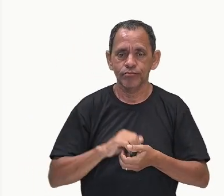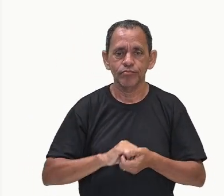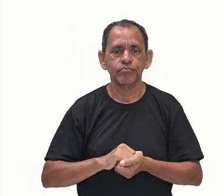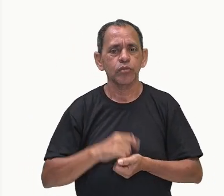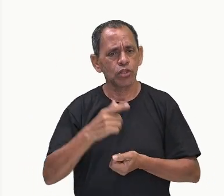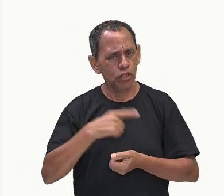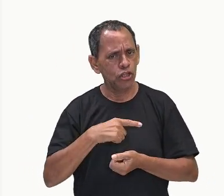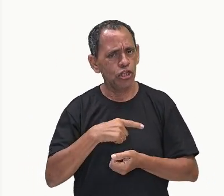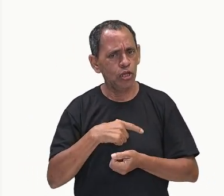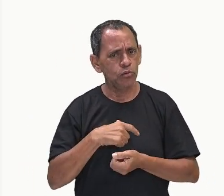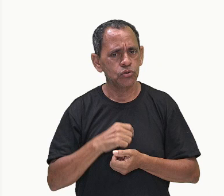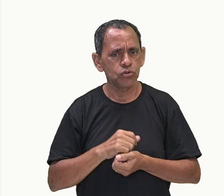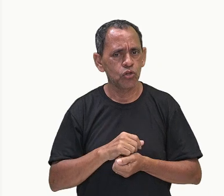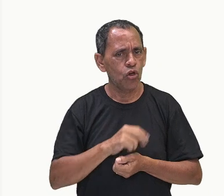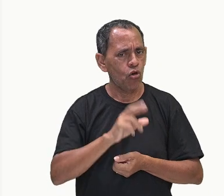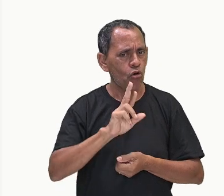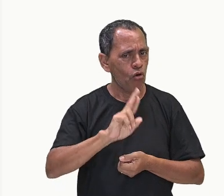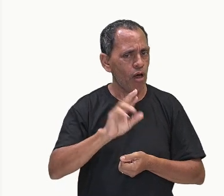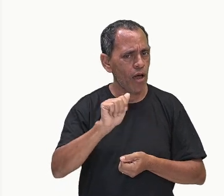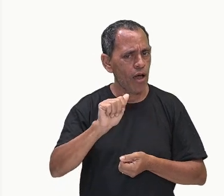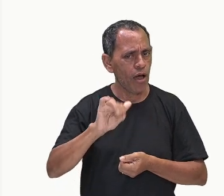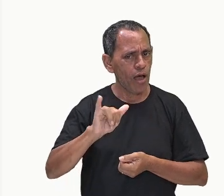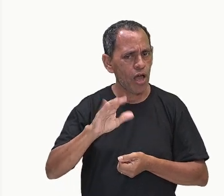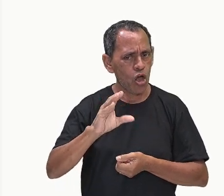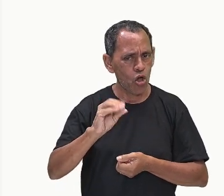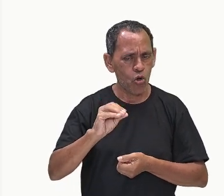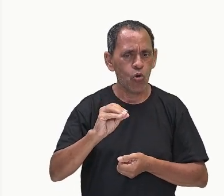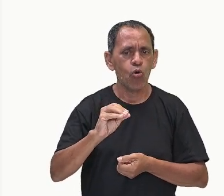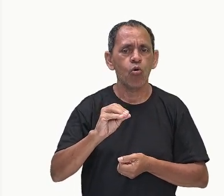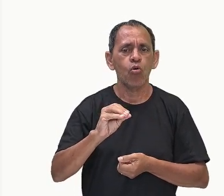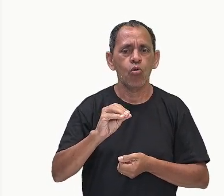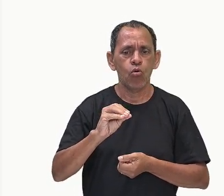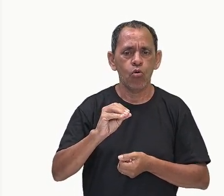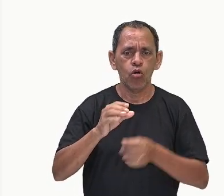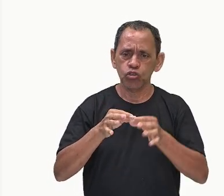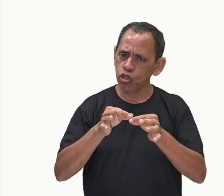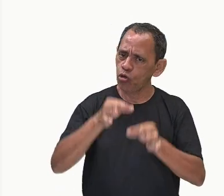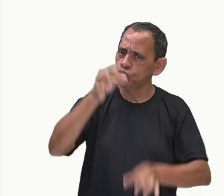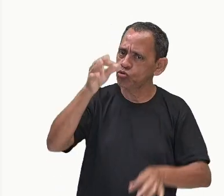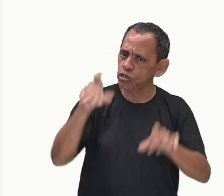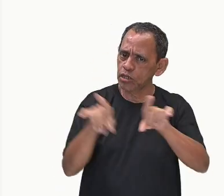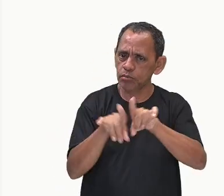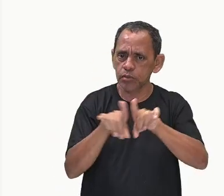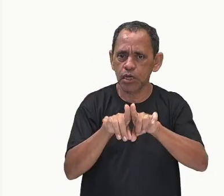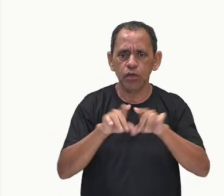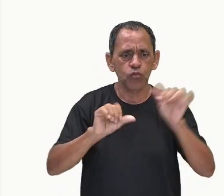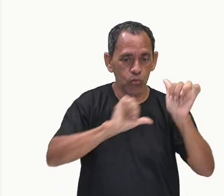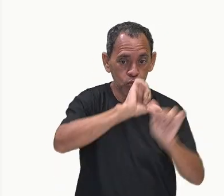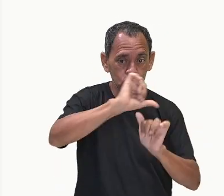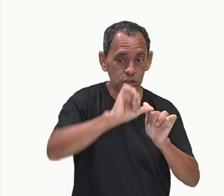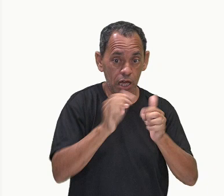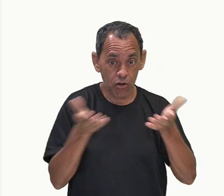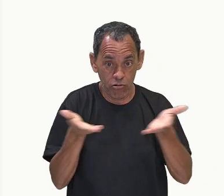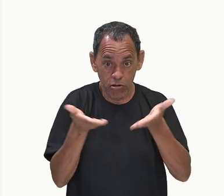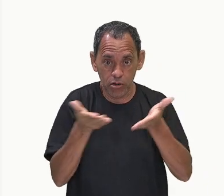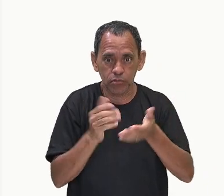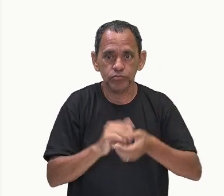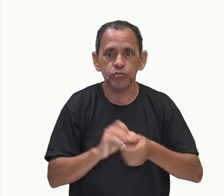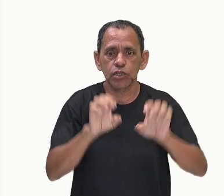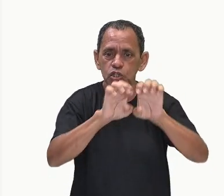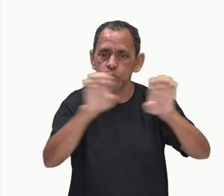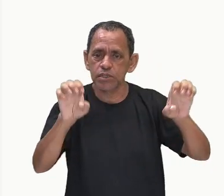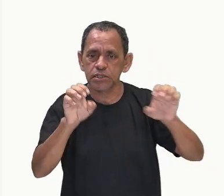da base, temos a medida da sua altura, então a gente já substitui direto esses elementos na nossa expressão.